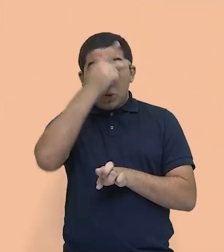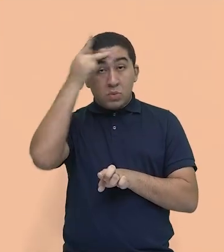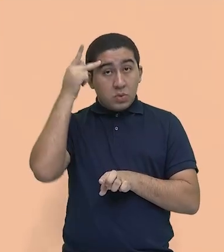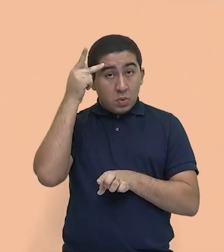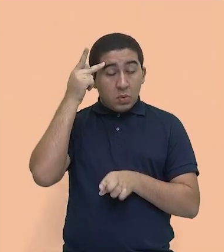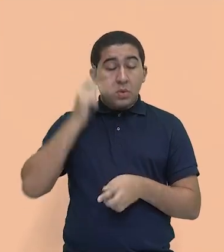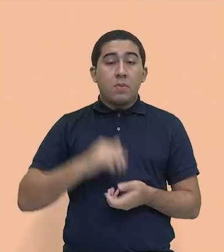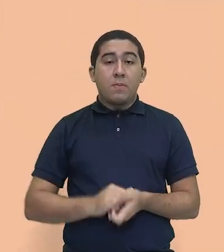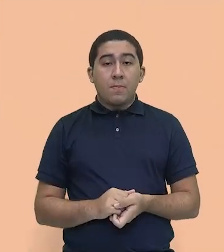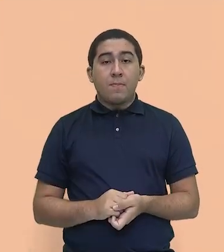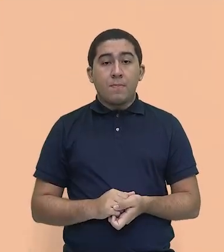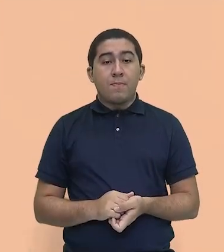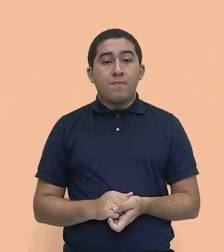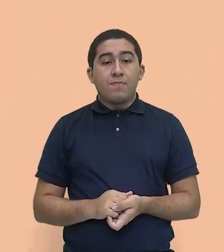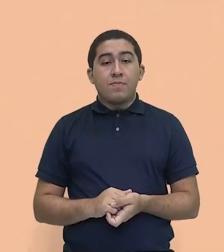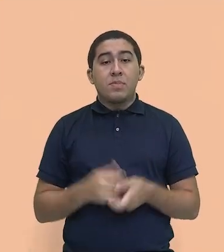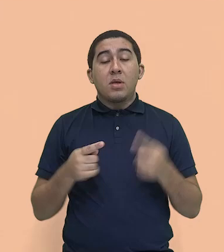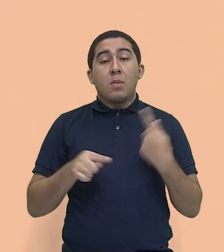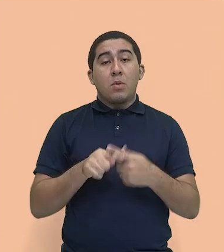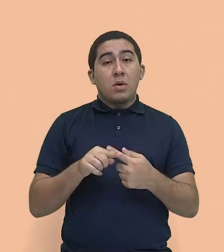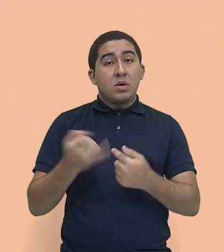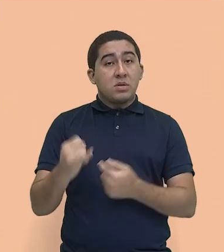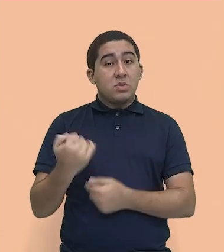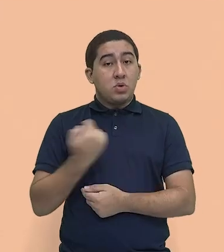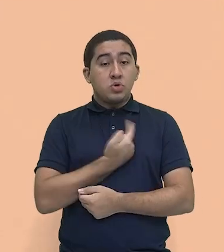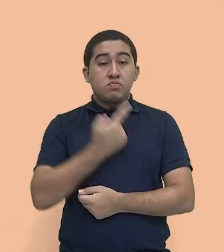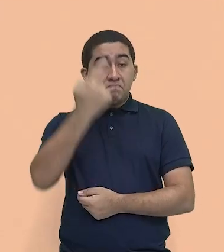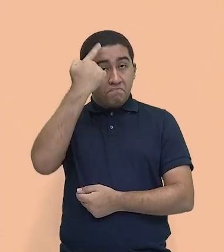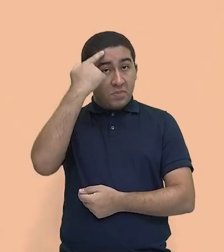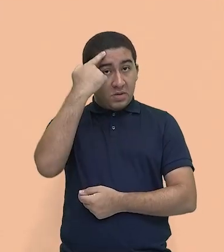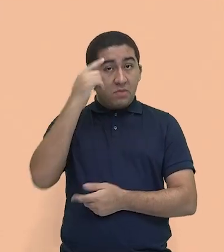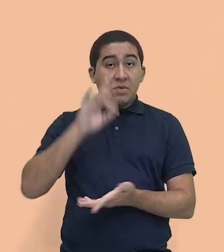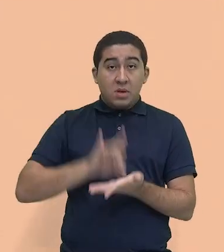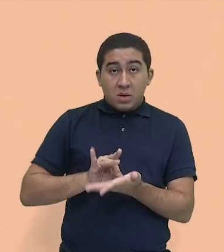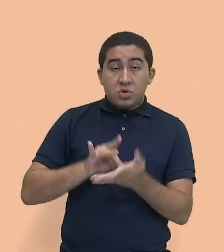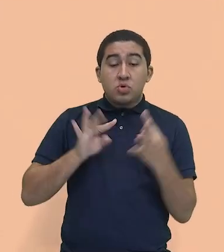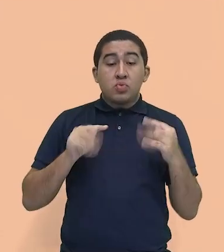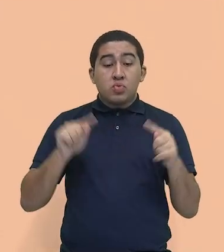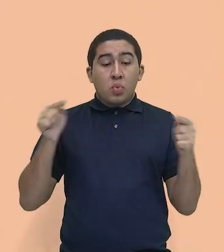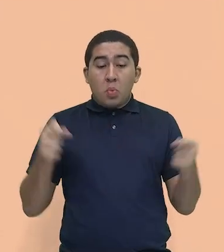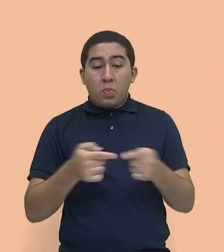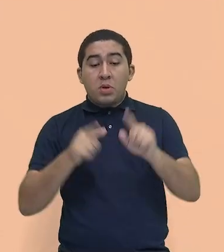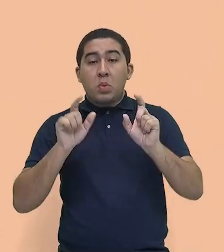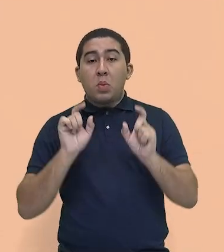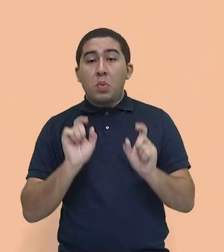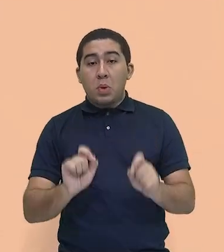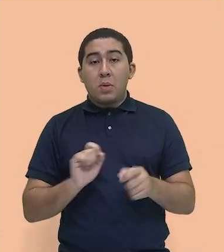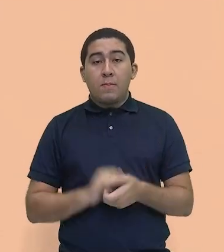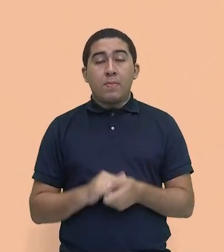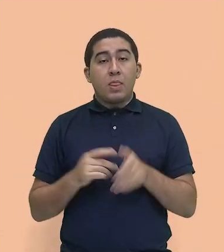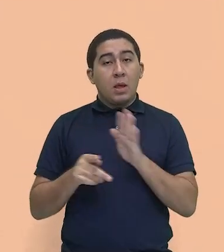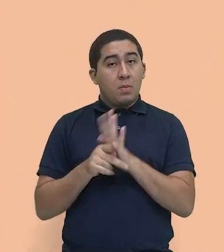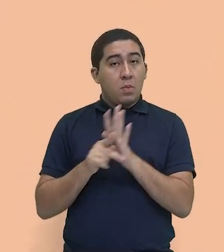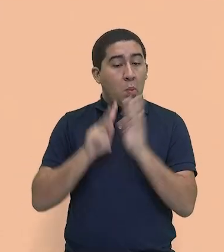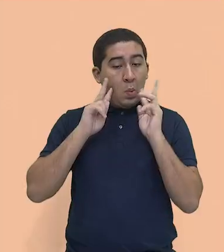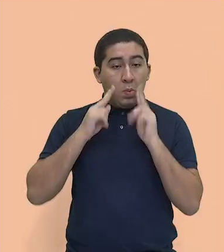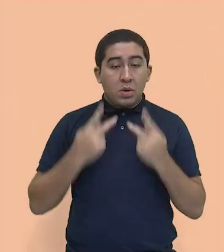pessoas. Porque se nós pensarmos bem, tudo está a serviço de quem? Da raça